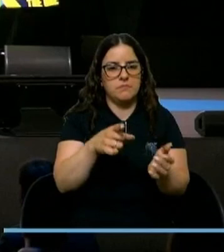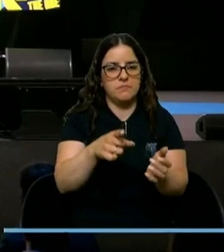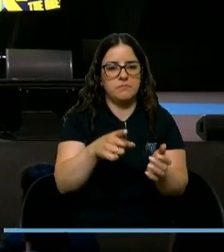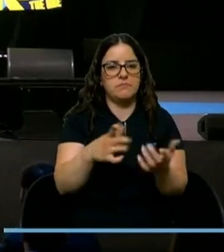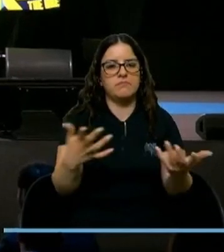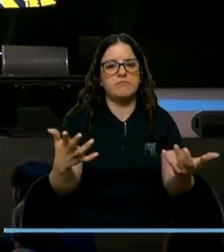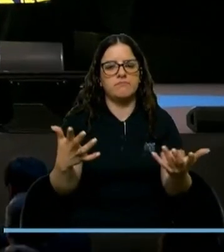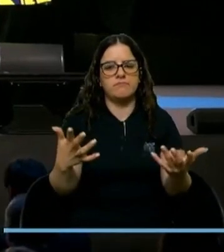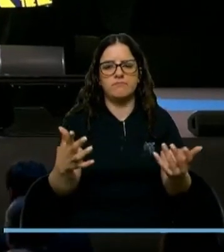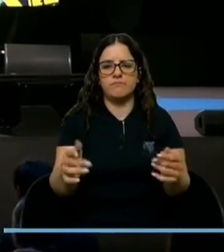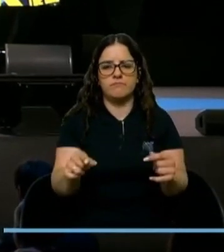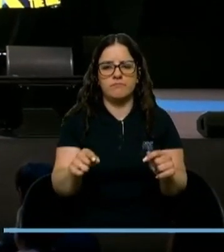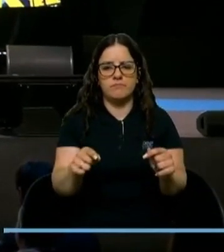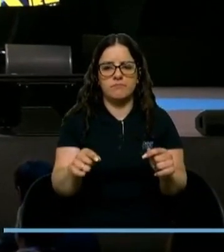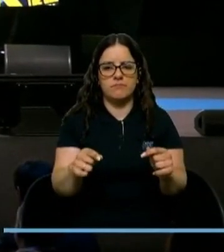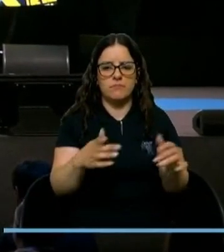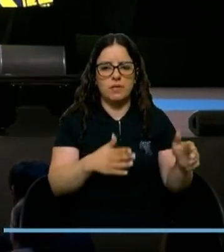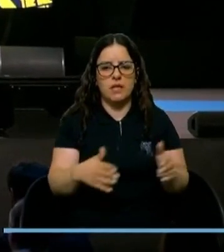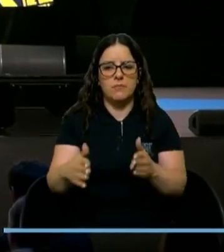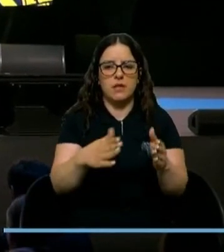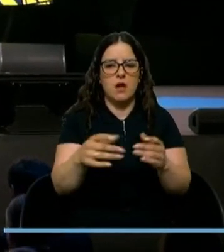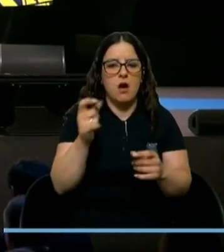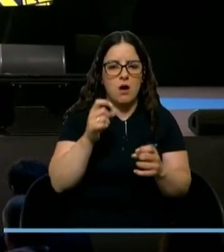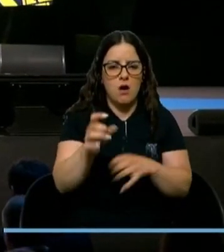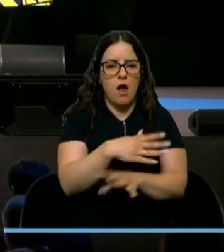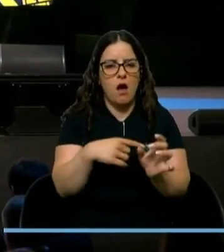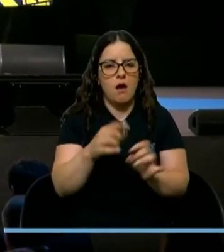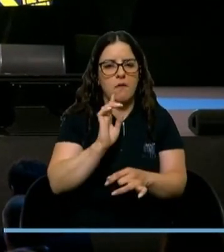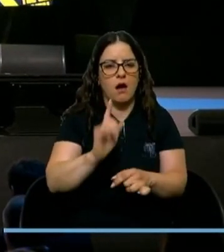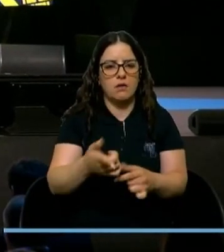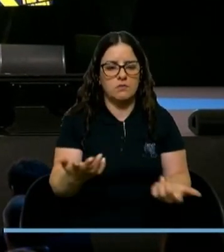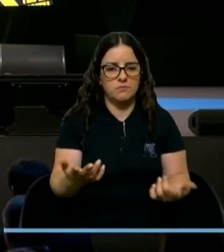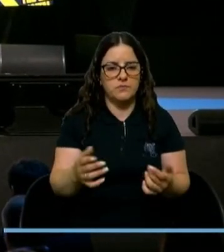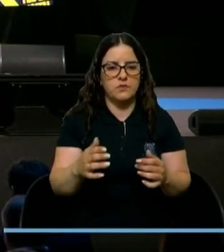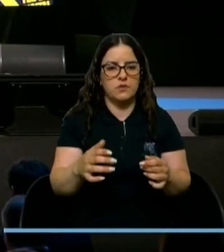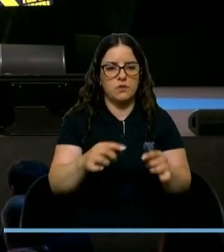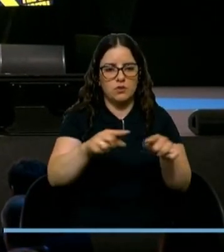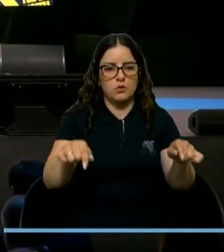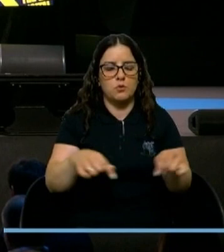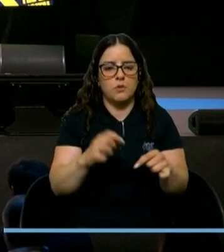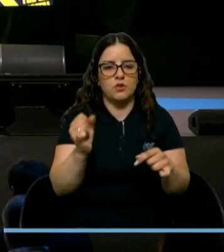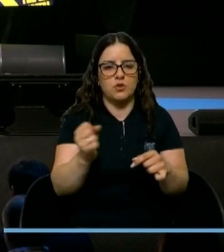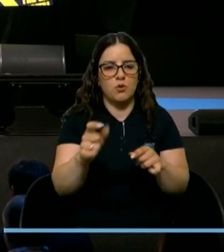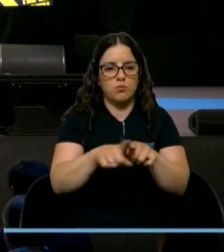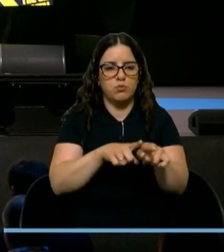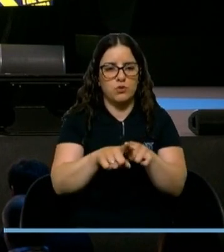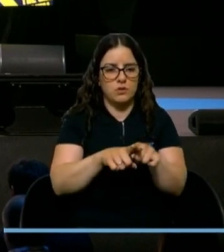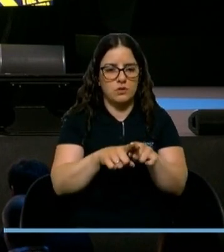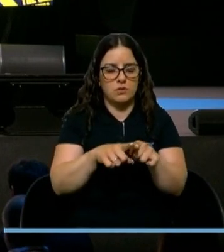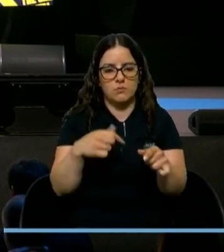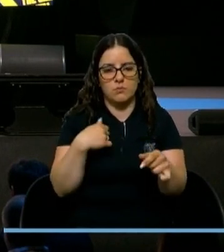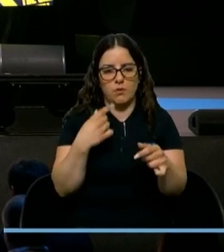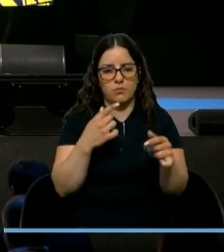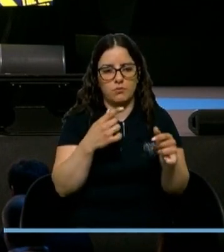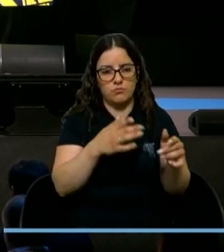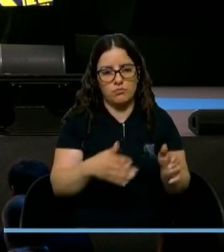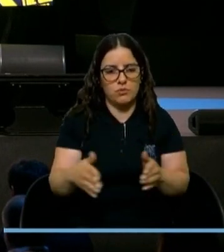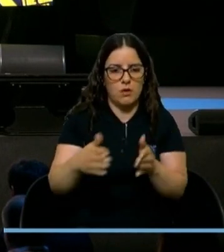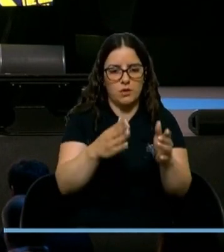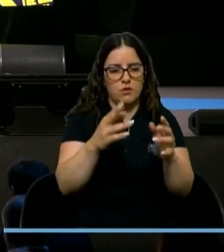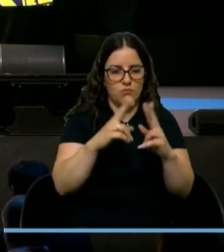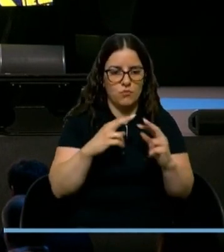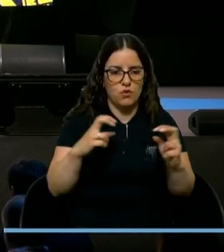caminho? Por onde é que a Europa está a ir? Enfim, cada espaço geopolítico está a encontrar o seu caminho. A Suíça está muito mais à frente que